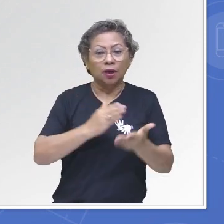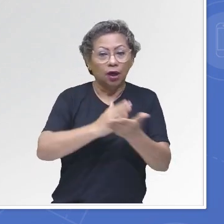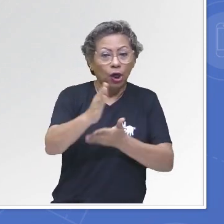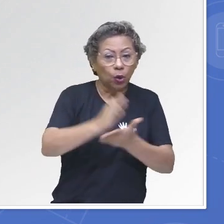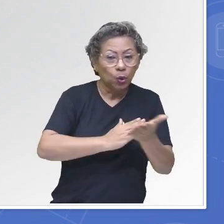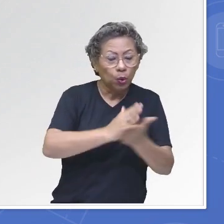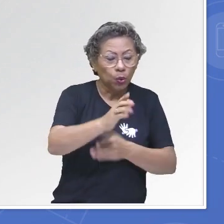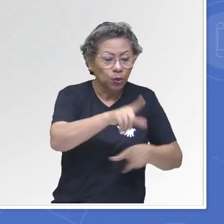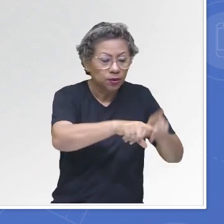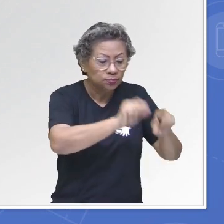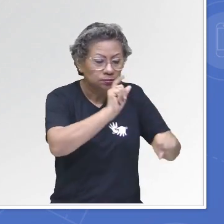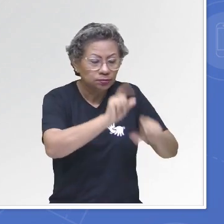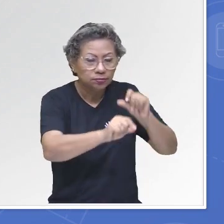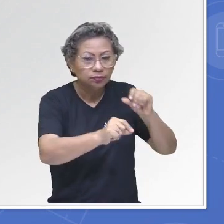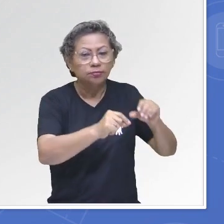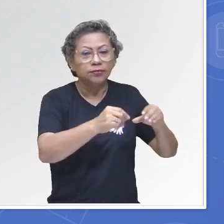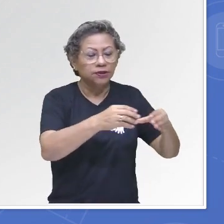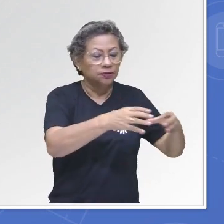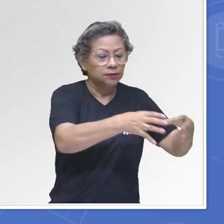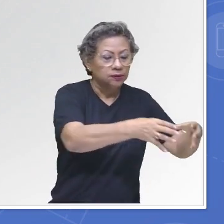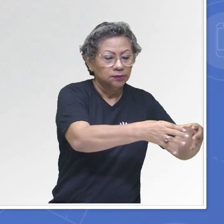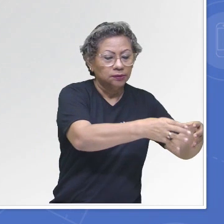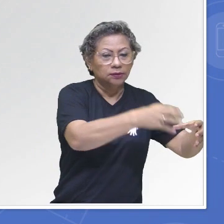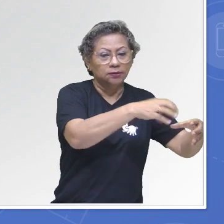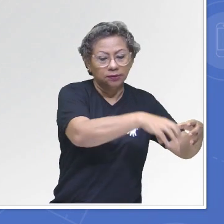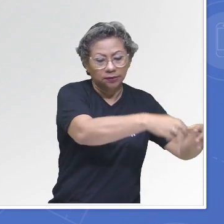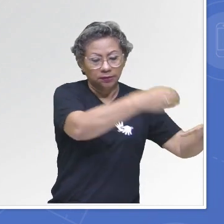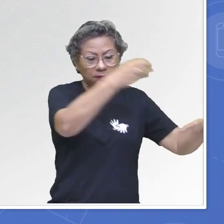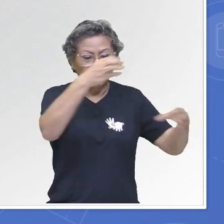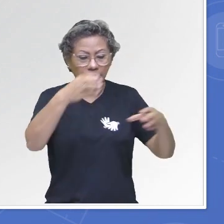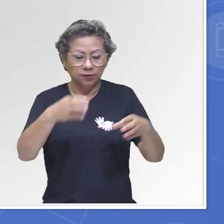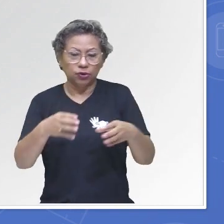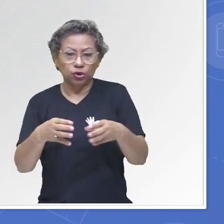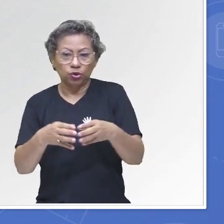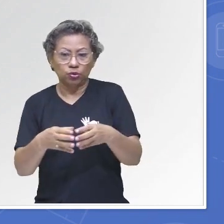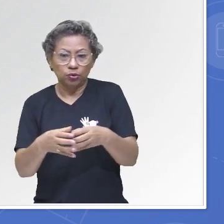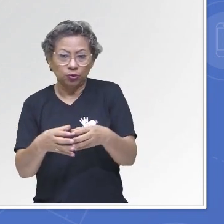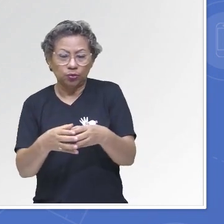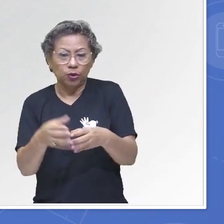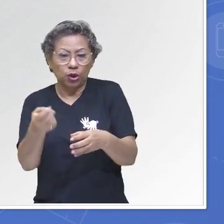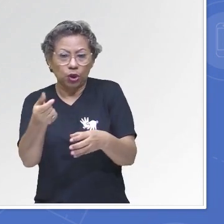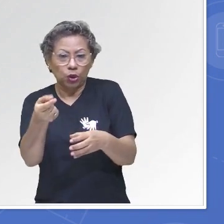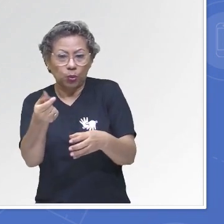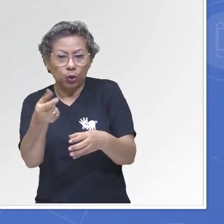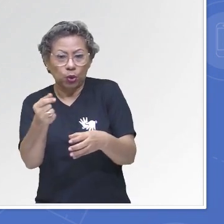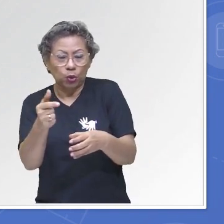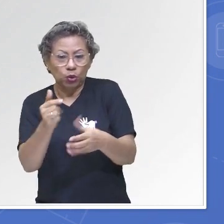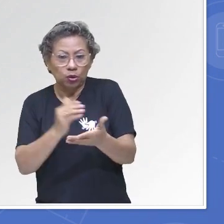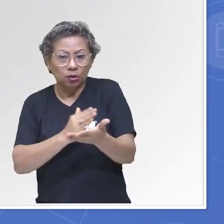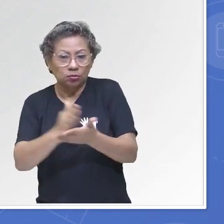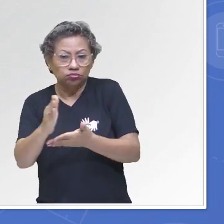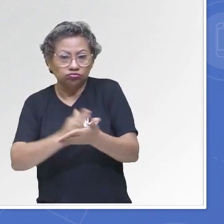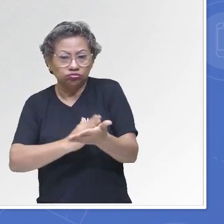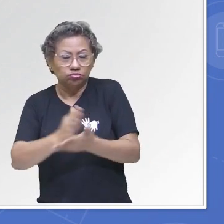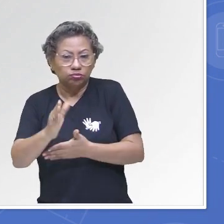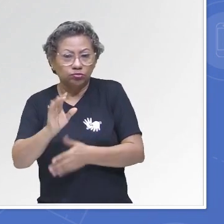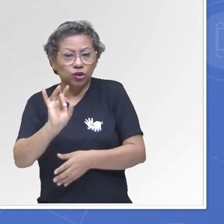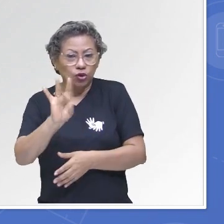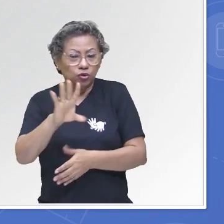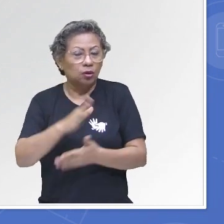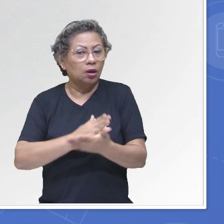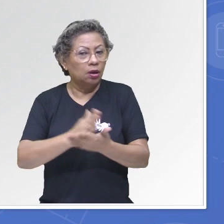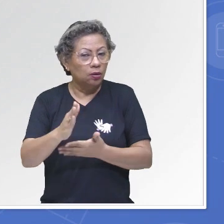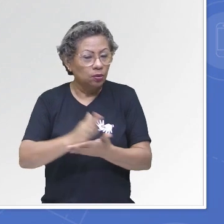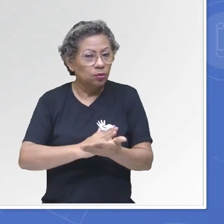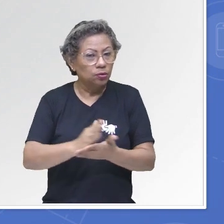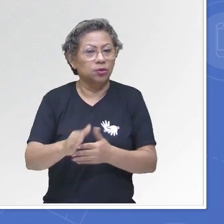recolhidos para a análise. Eles vão pegar toda a população, né? Não vou pegar todos os produtos de laticínio e verificar, não.